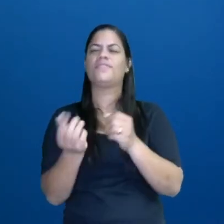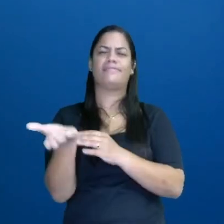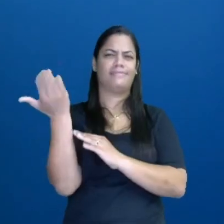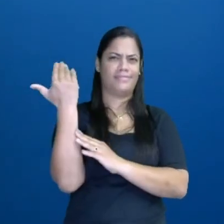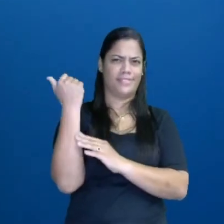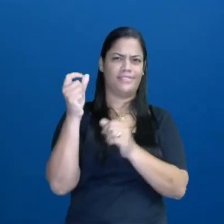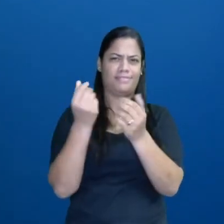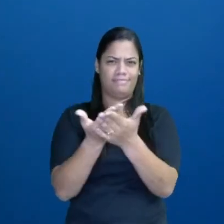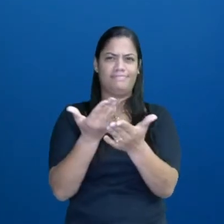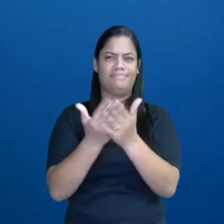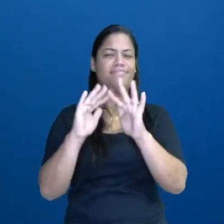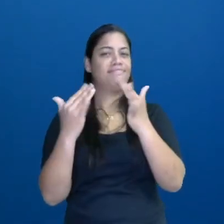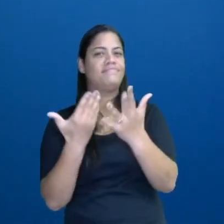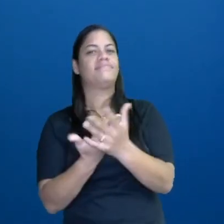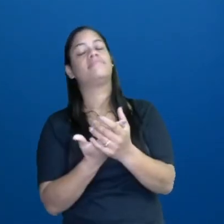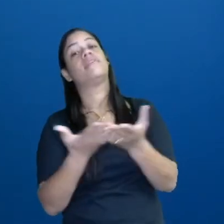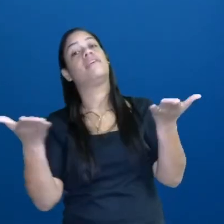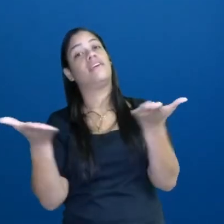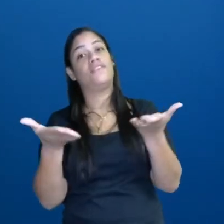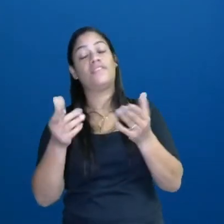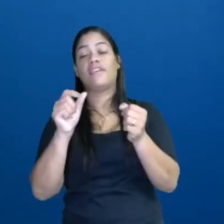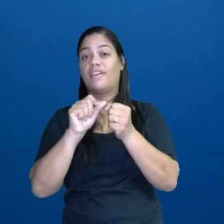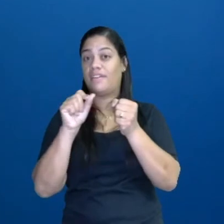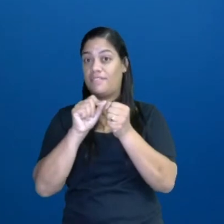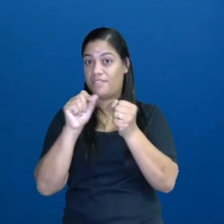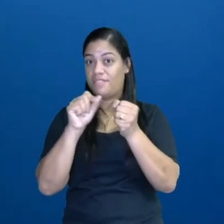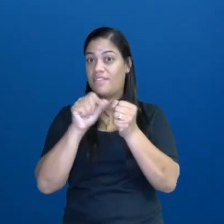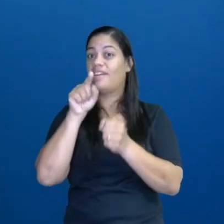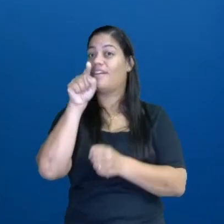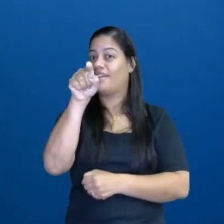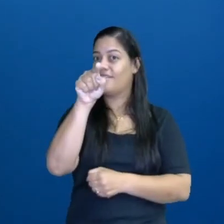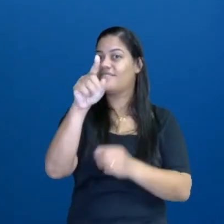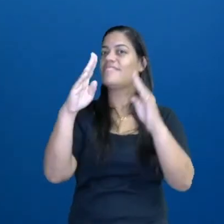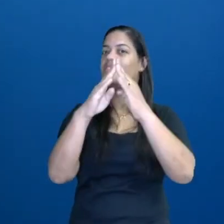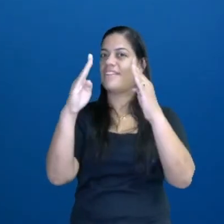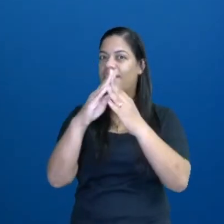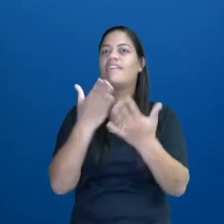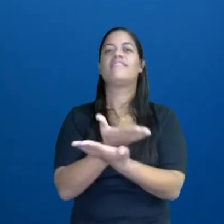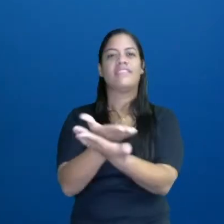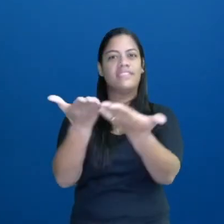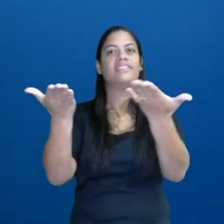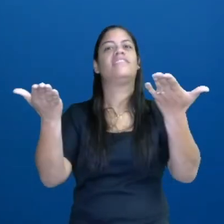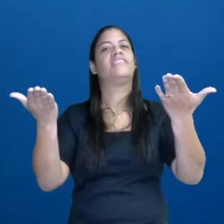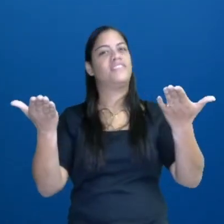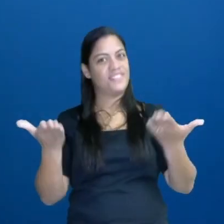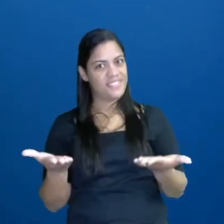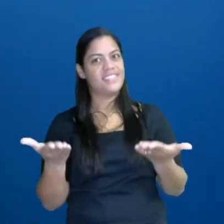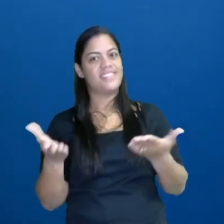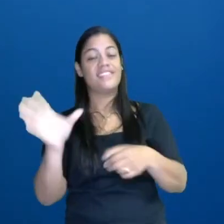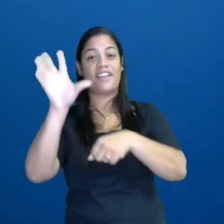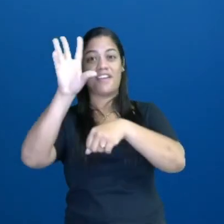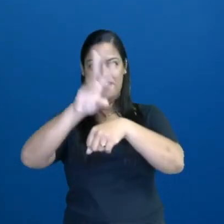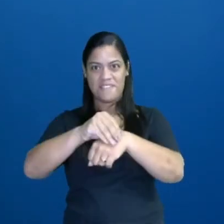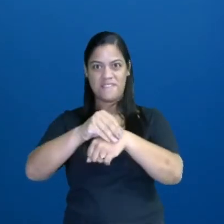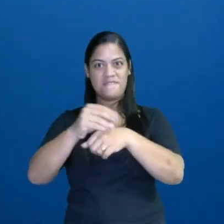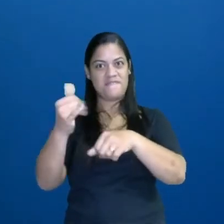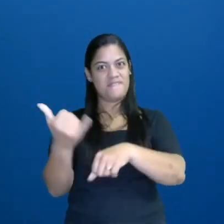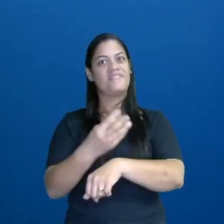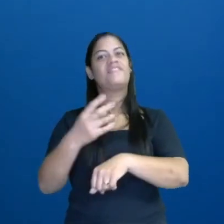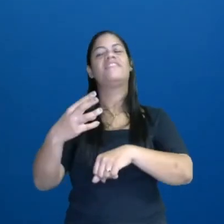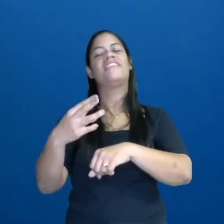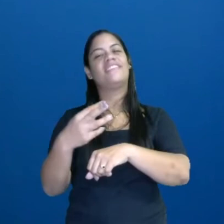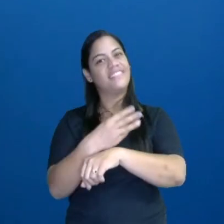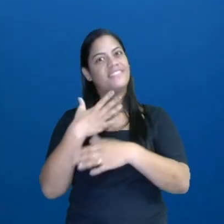de aula, tá? Mas agora vocês vão fazer aí na casa de vocês e mandar a foto pra gente,